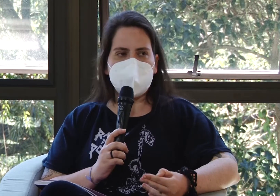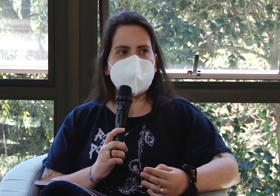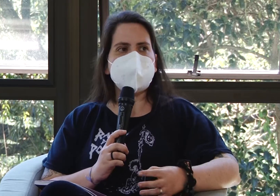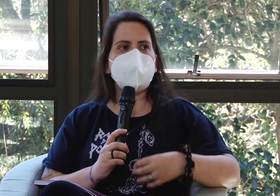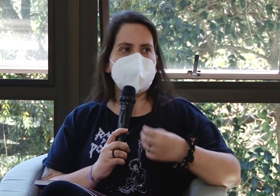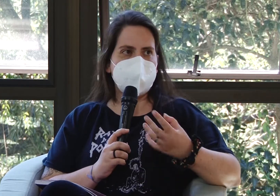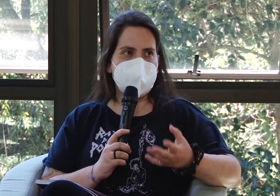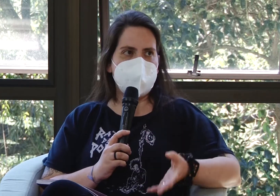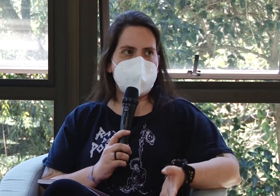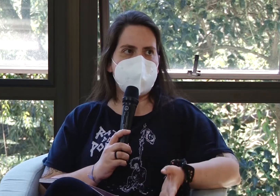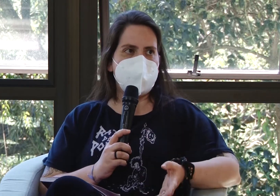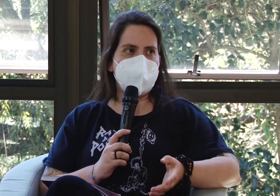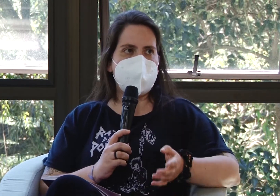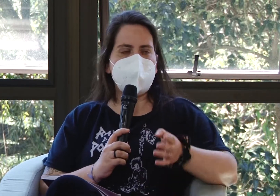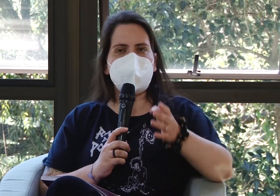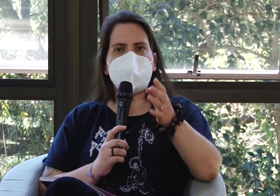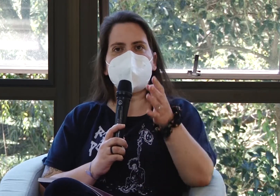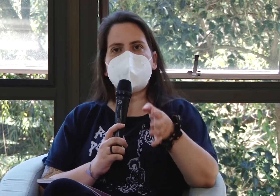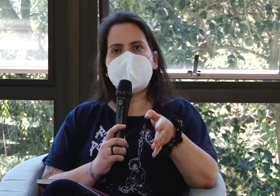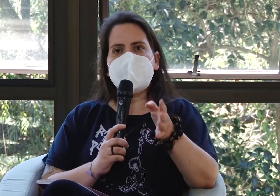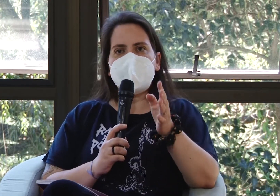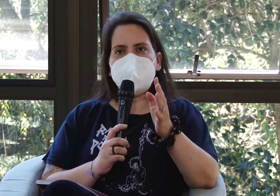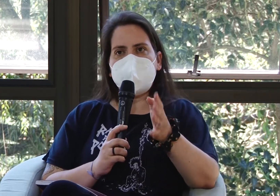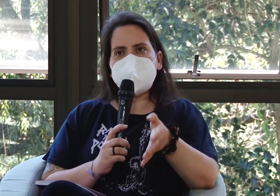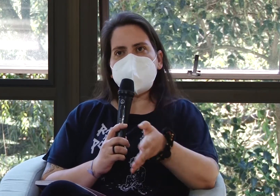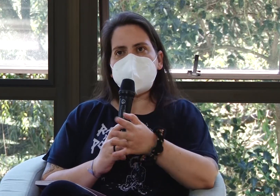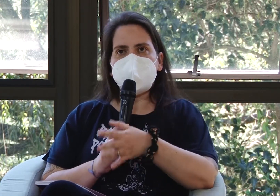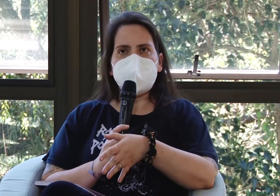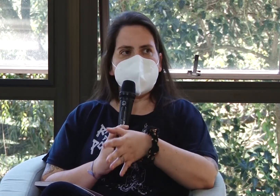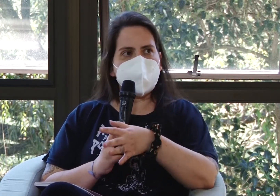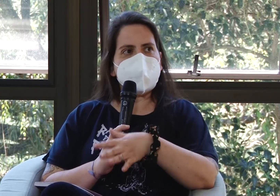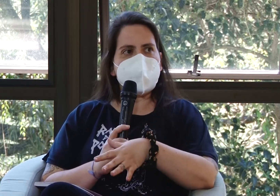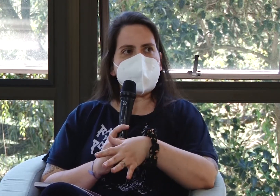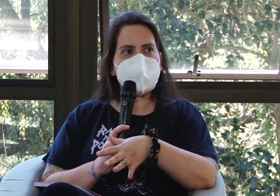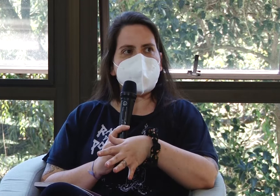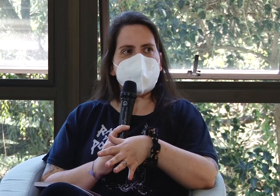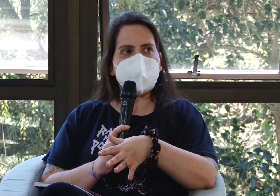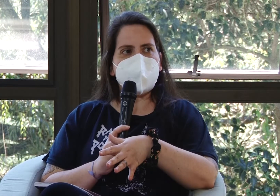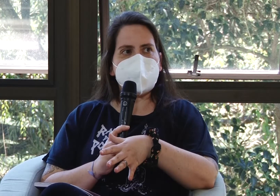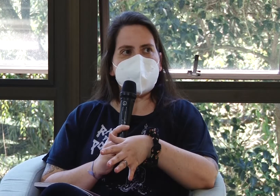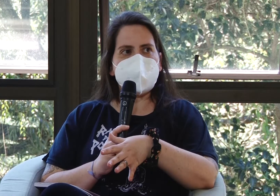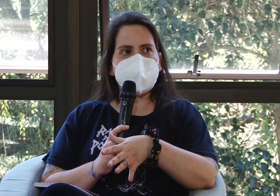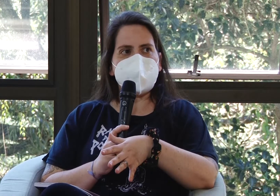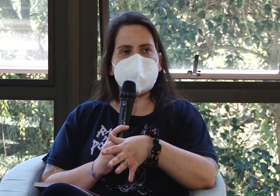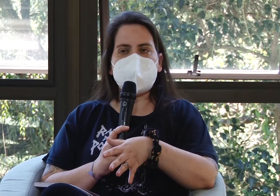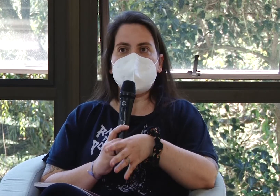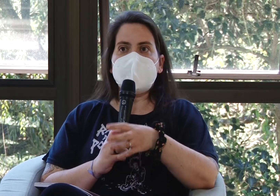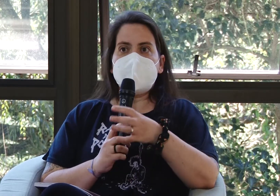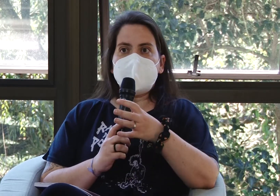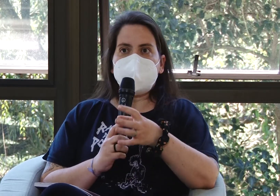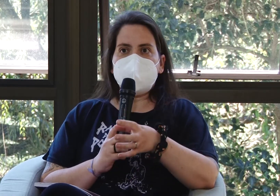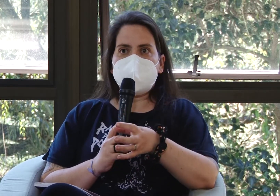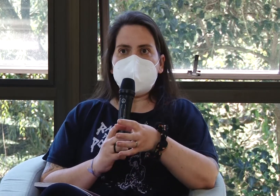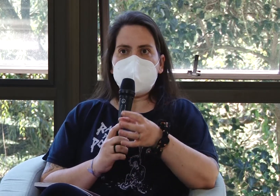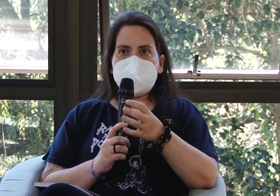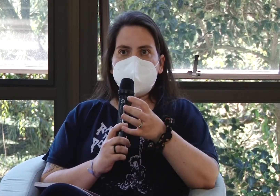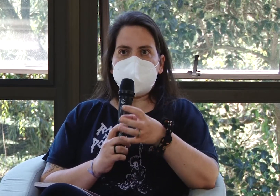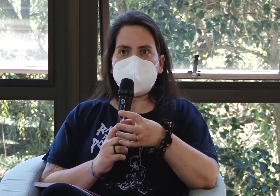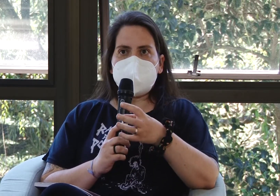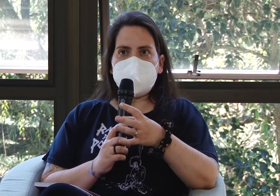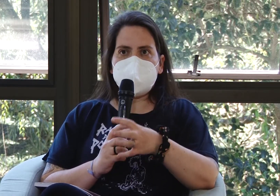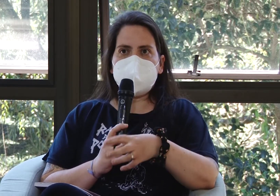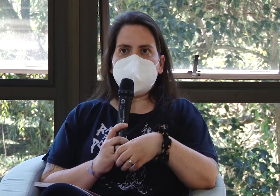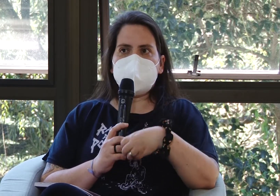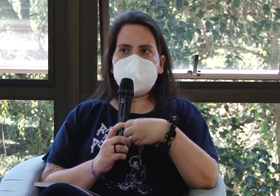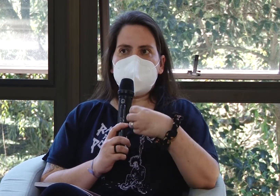uma experiência tão recente, né? Porque a gente tinha menos de um ano quando a gente começou a sistematizar. Porque a